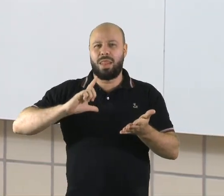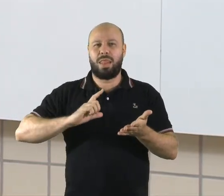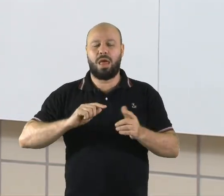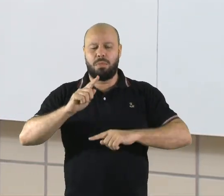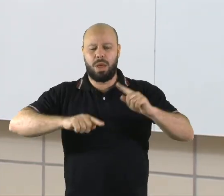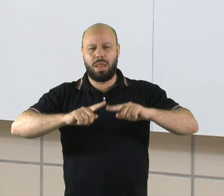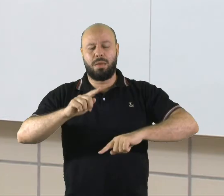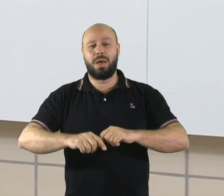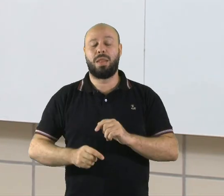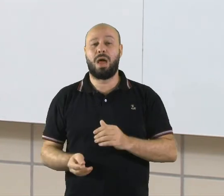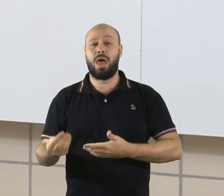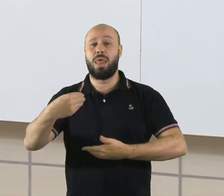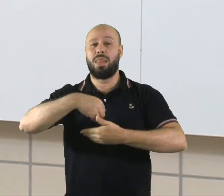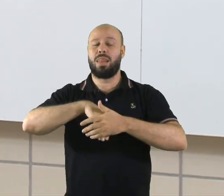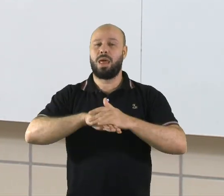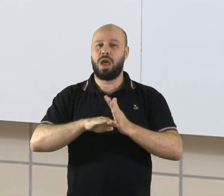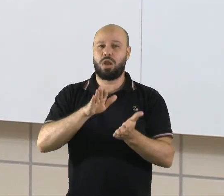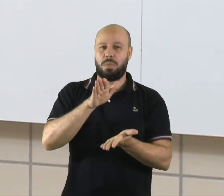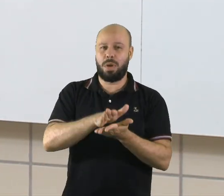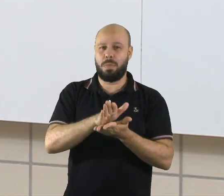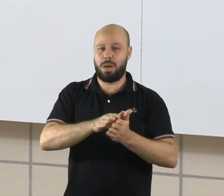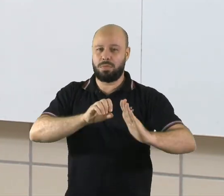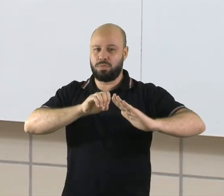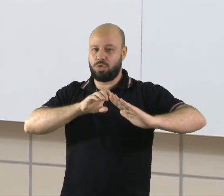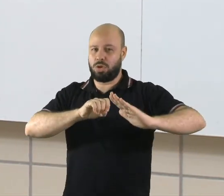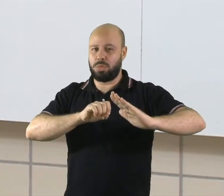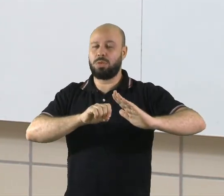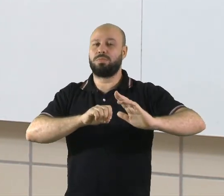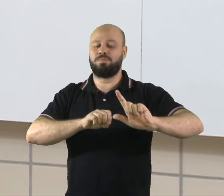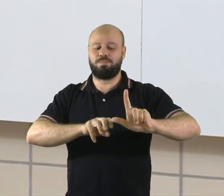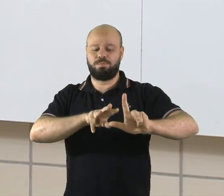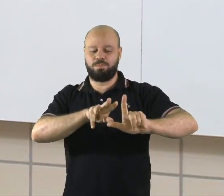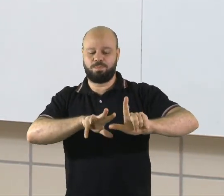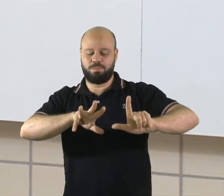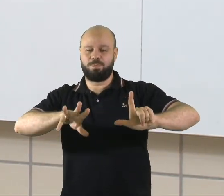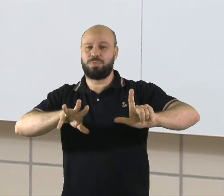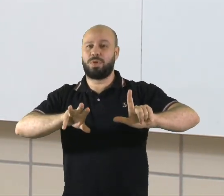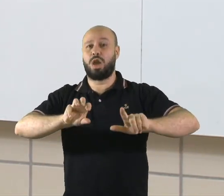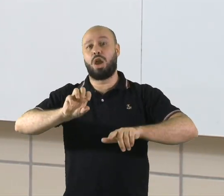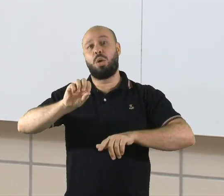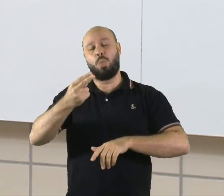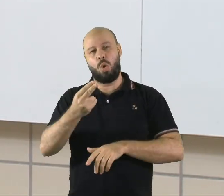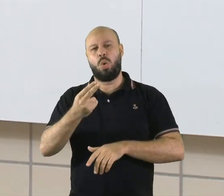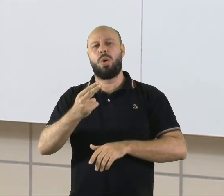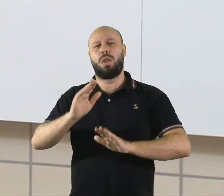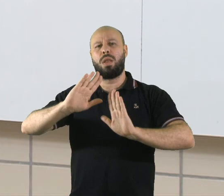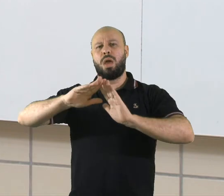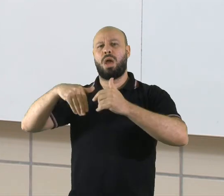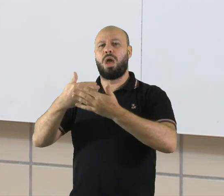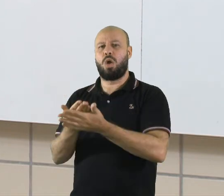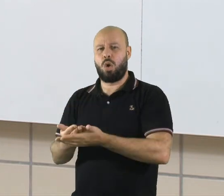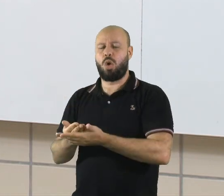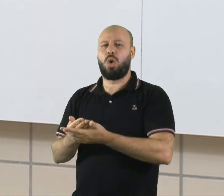disponíveis na plataforma Palmas Home School ou podem ser retirados também